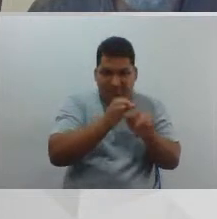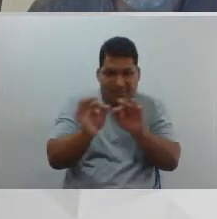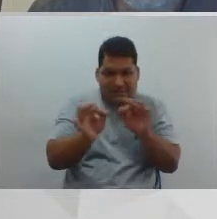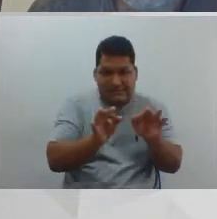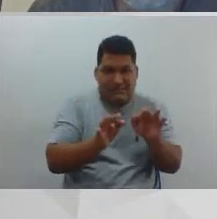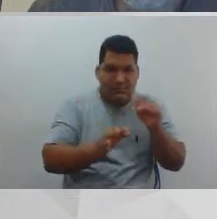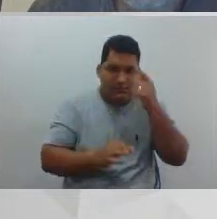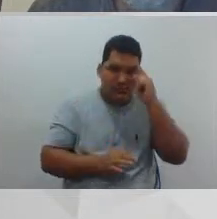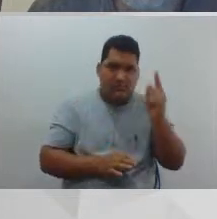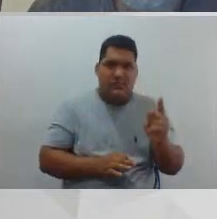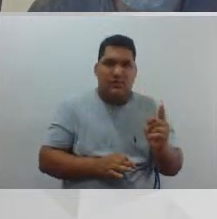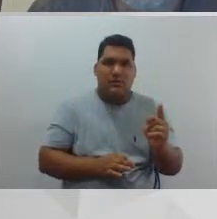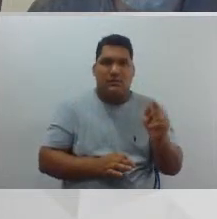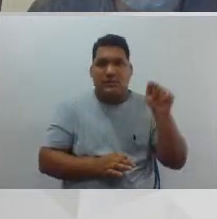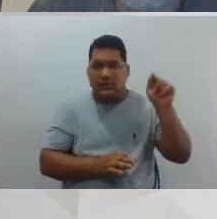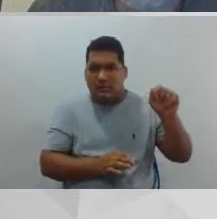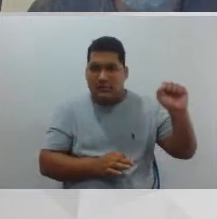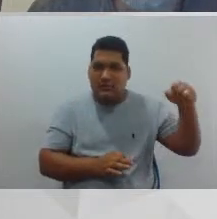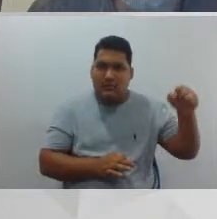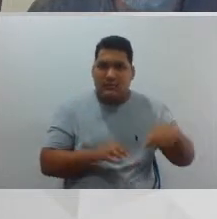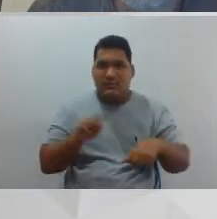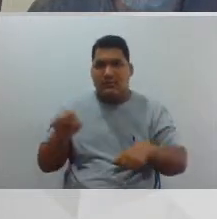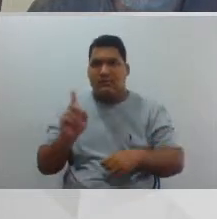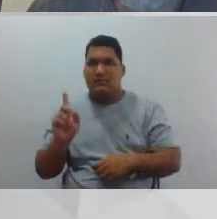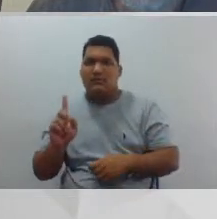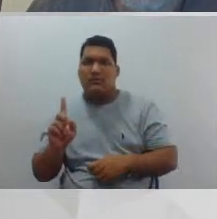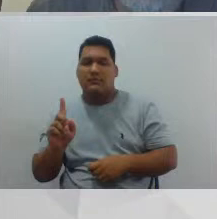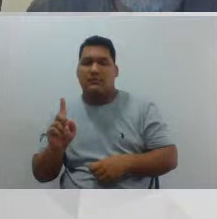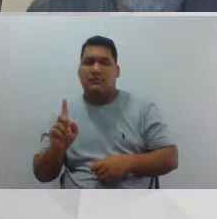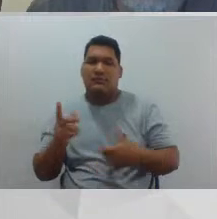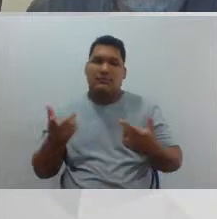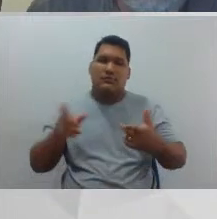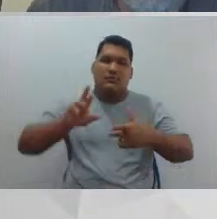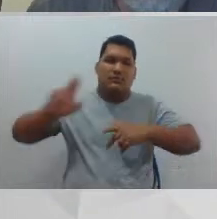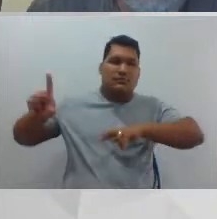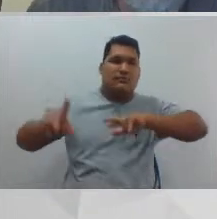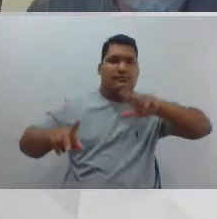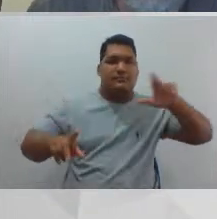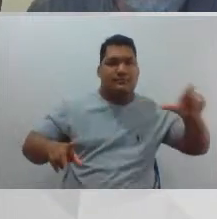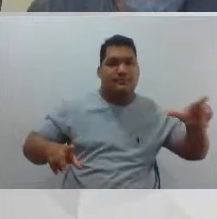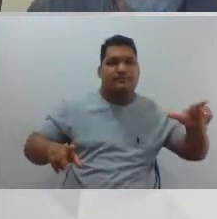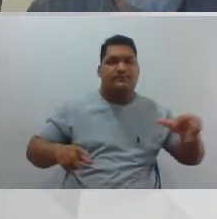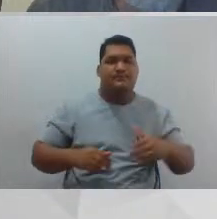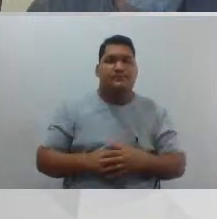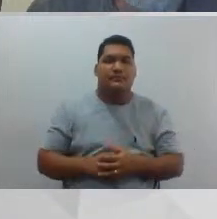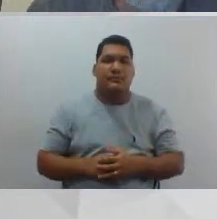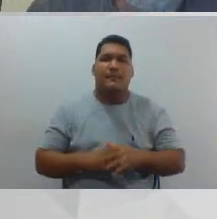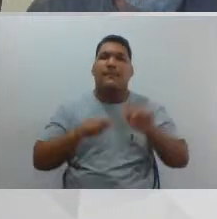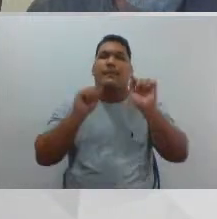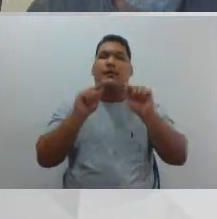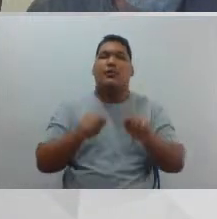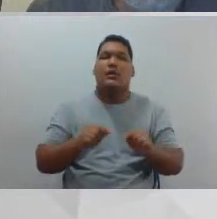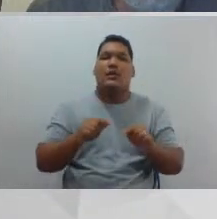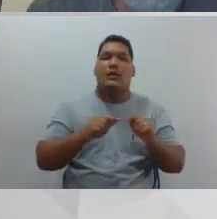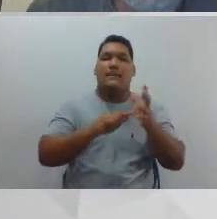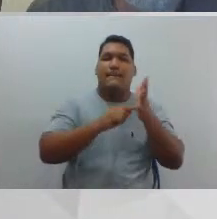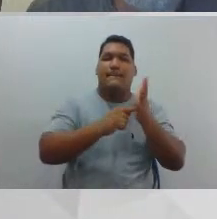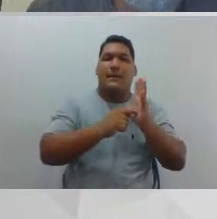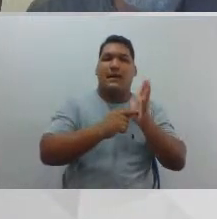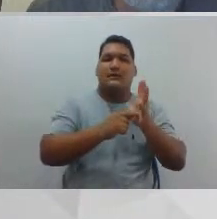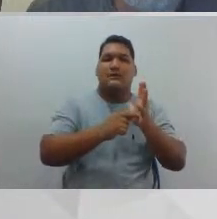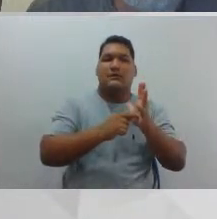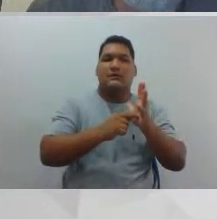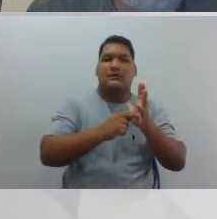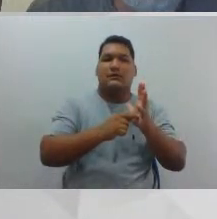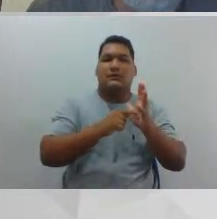essa não. O que difere uma da outra é que as máquinas artificiais, né, certo? Tratam